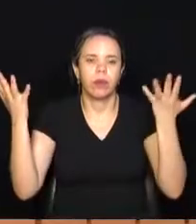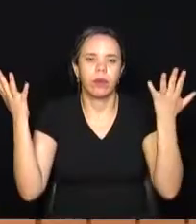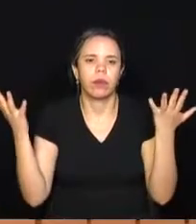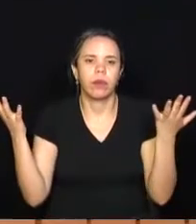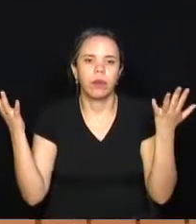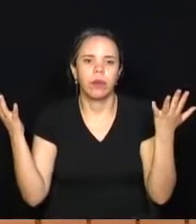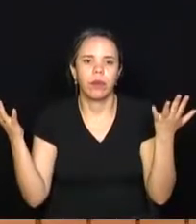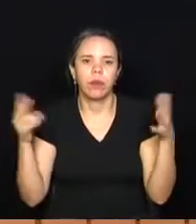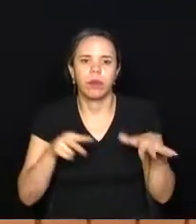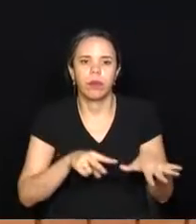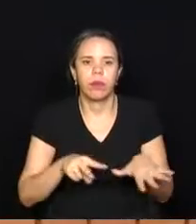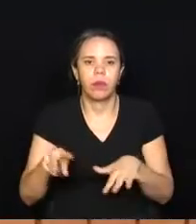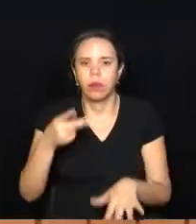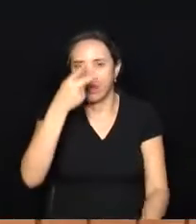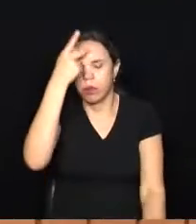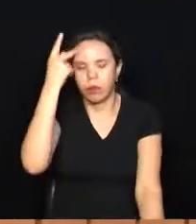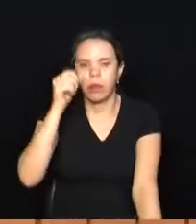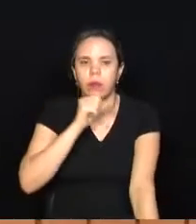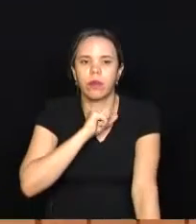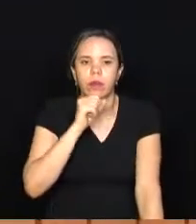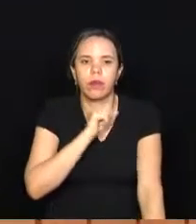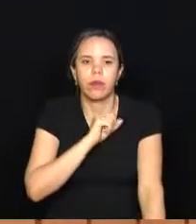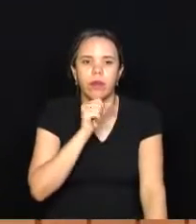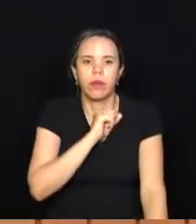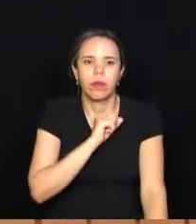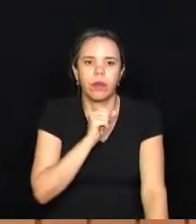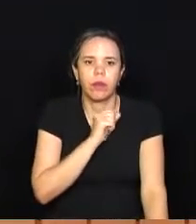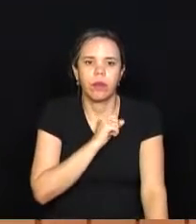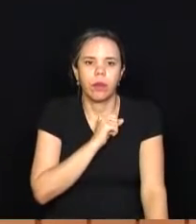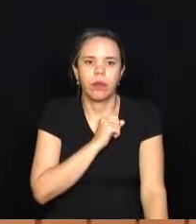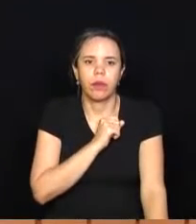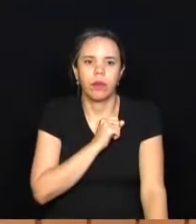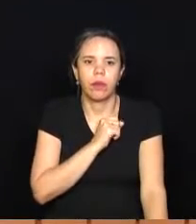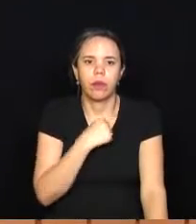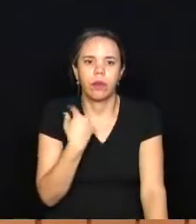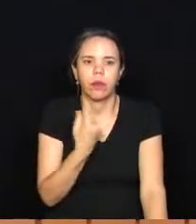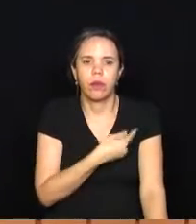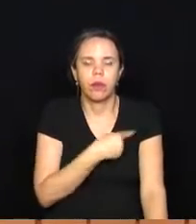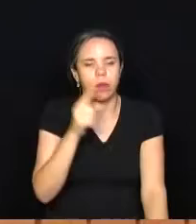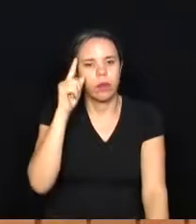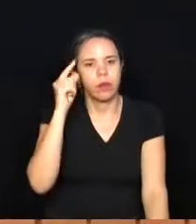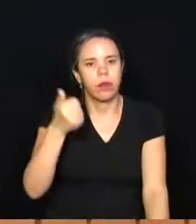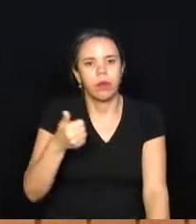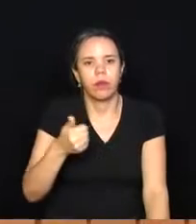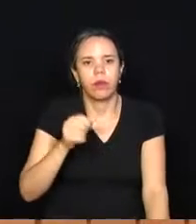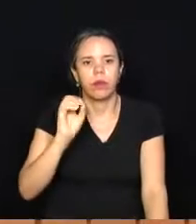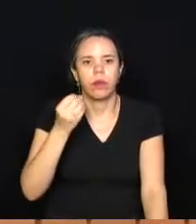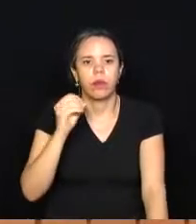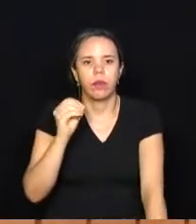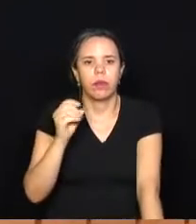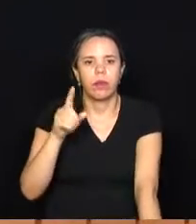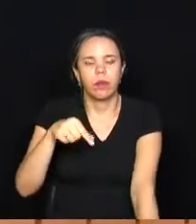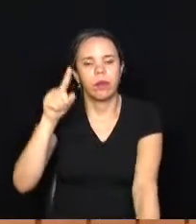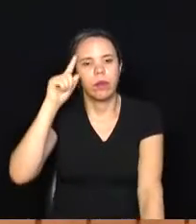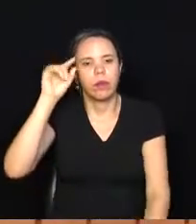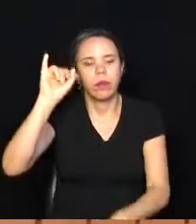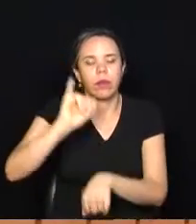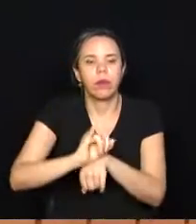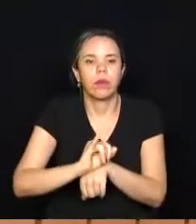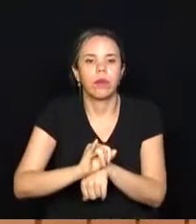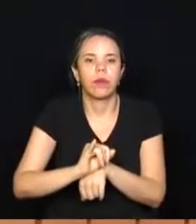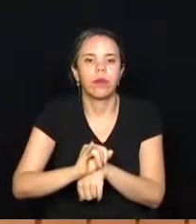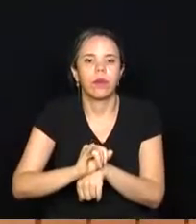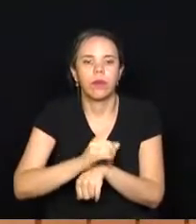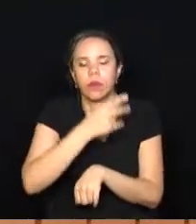comemoração à Semana da Pessoa Idosa. Então, nós, dia 1º de outubro, é o Dia Internacional